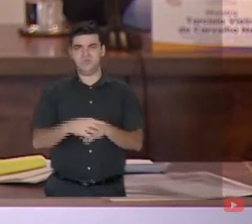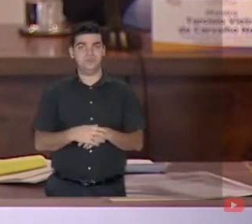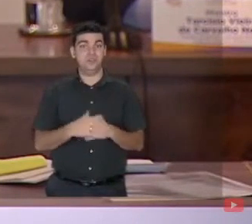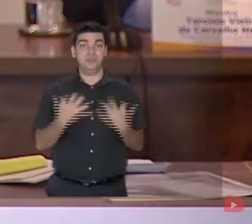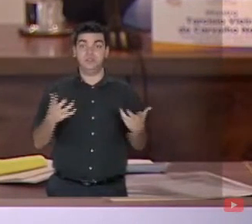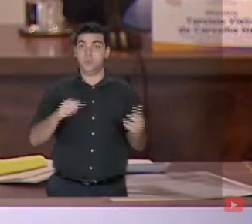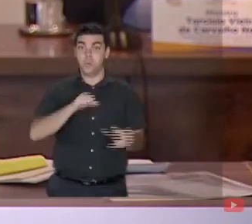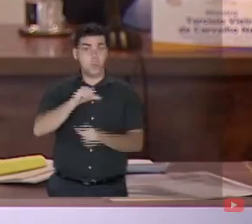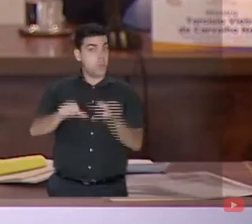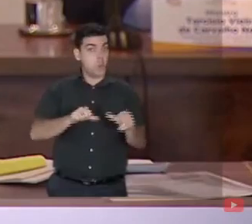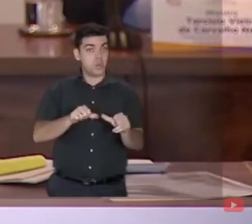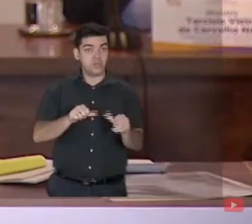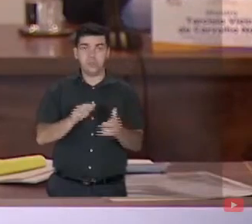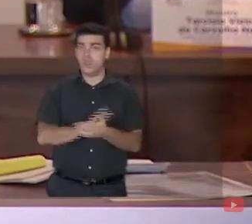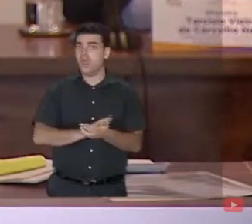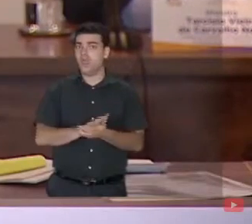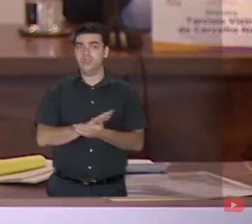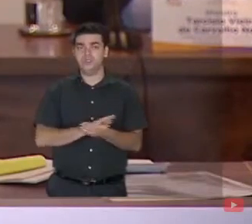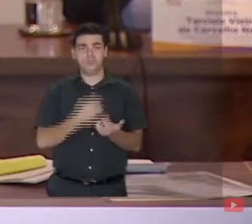aconteceu nenhum episódio grave.